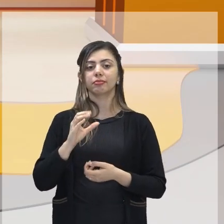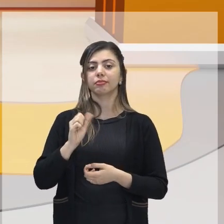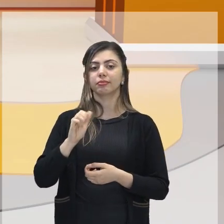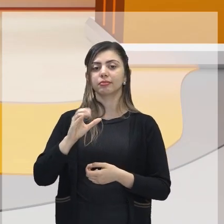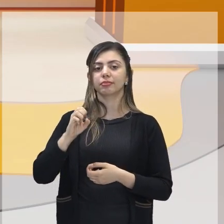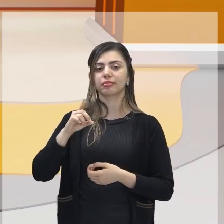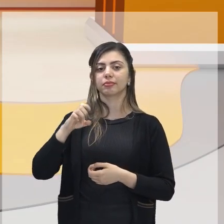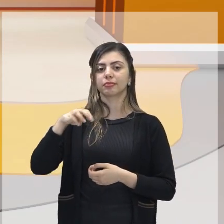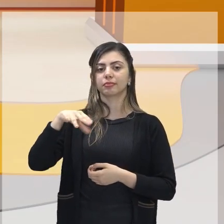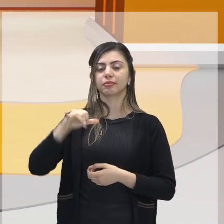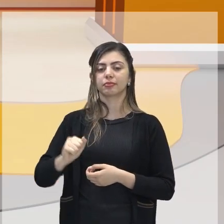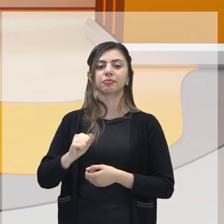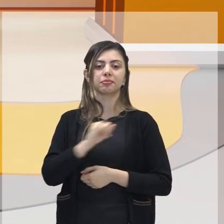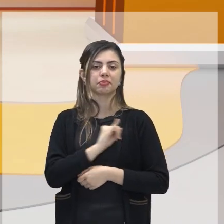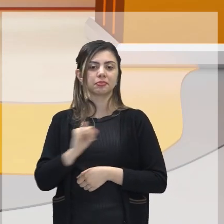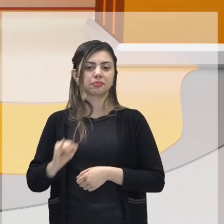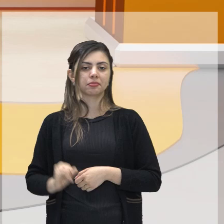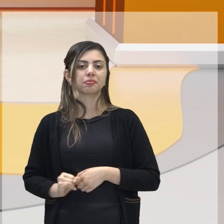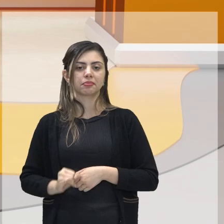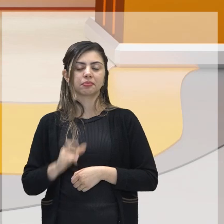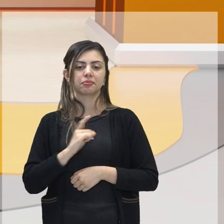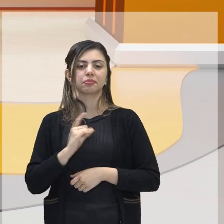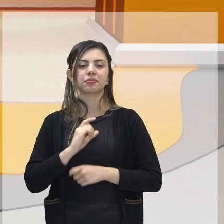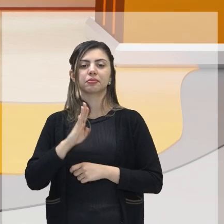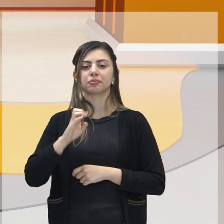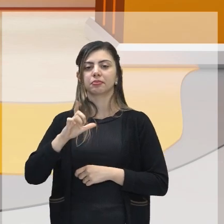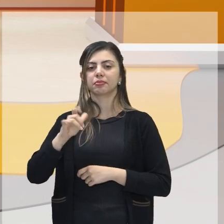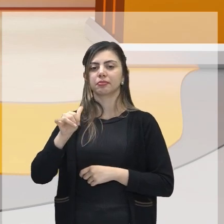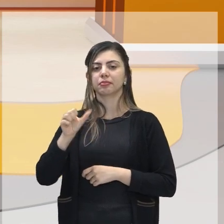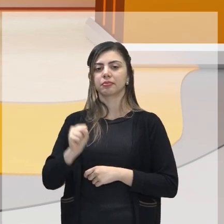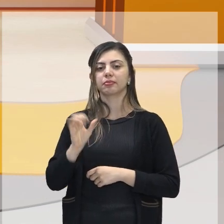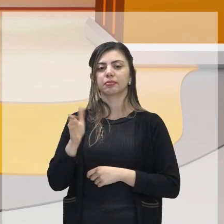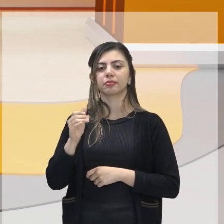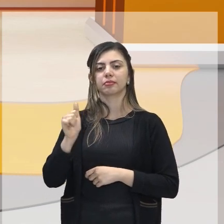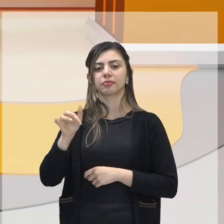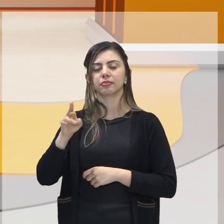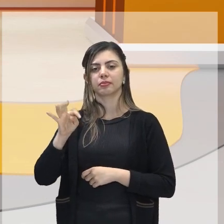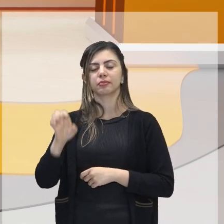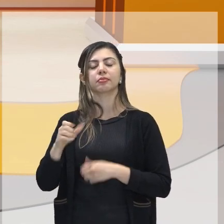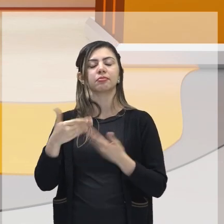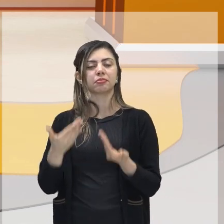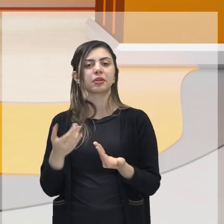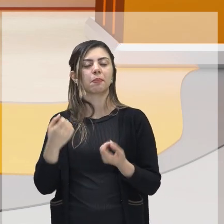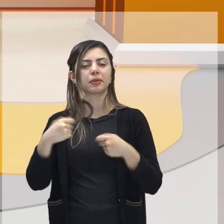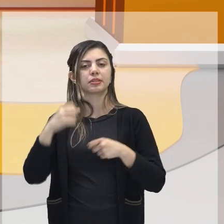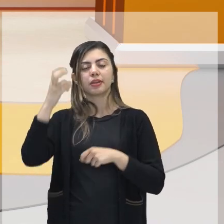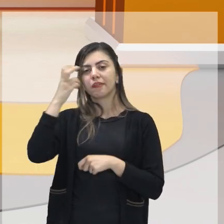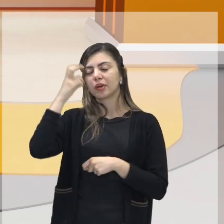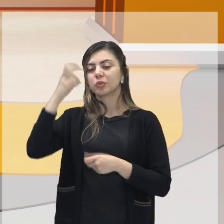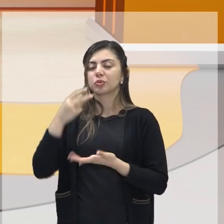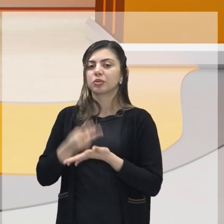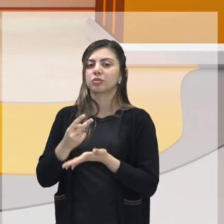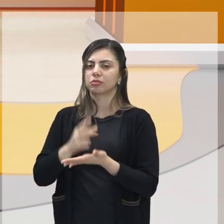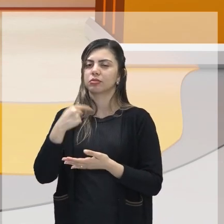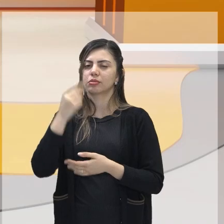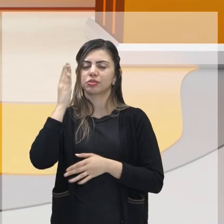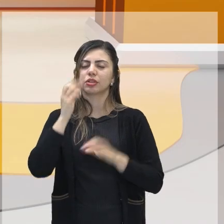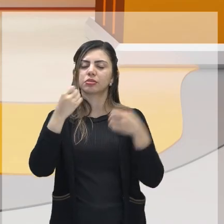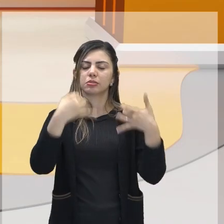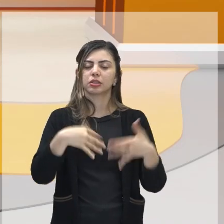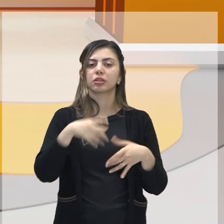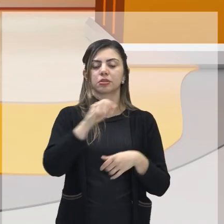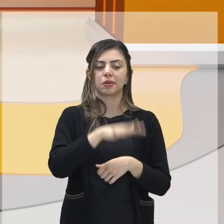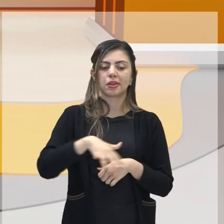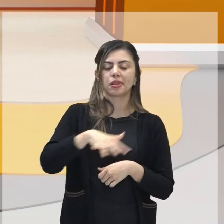Belas Artes, agora o Brasil Império, então tinha que manter o status de cultura, né? Já falamos de mudança na economia, que agora o novo produto é o café,